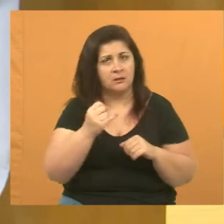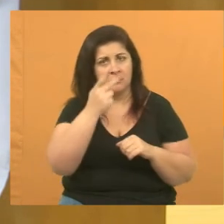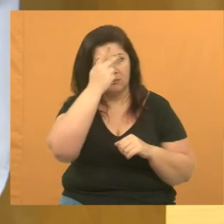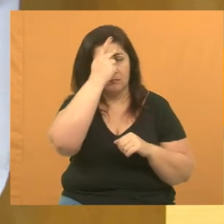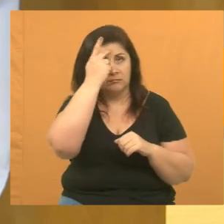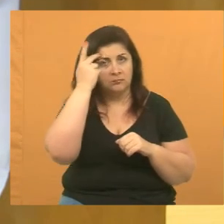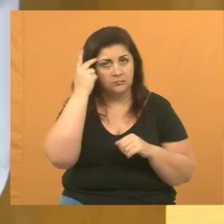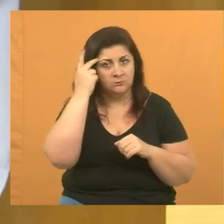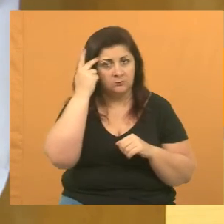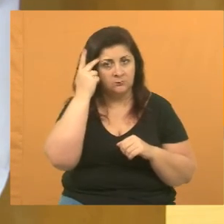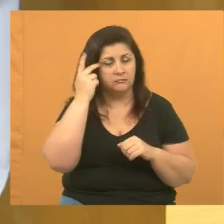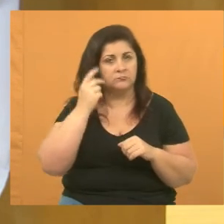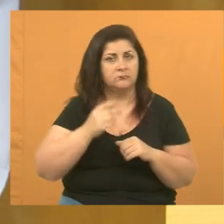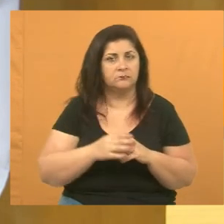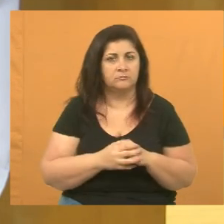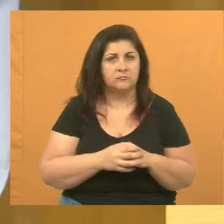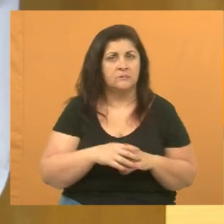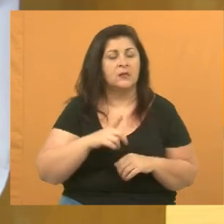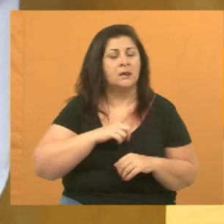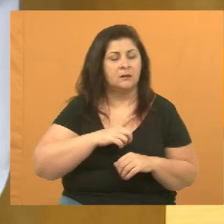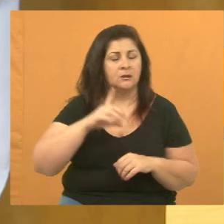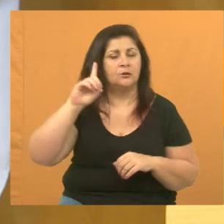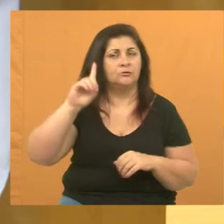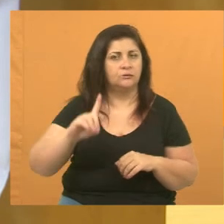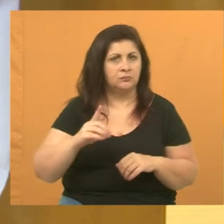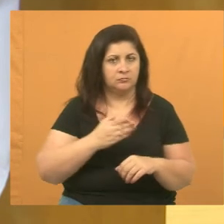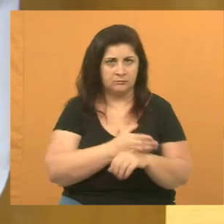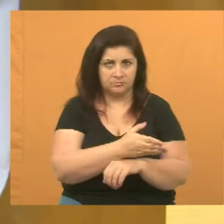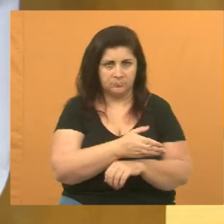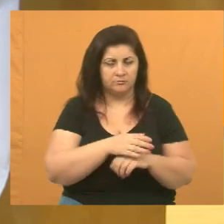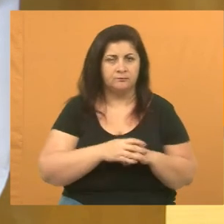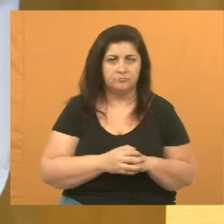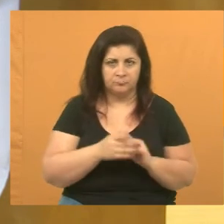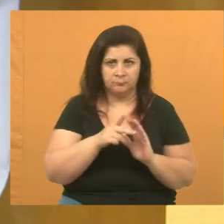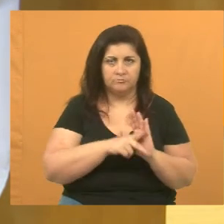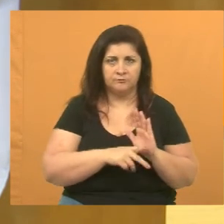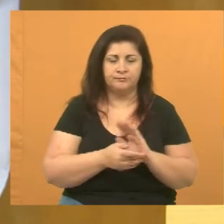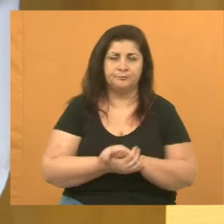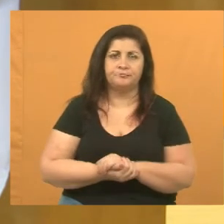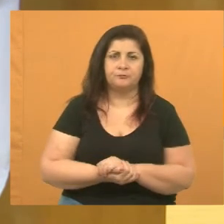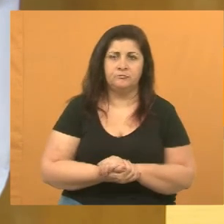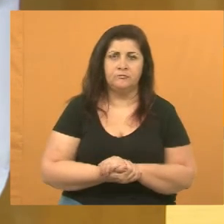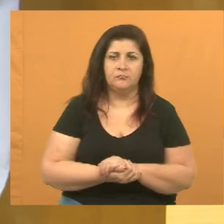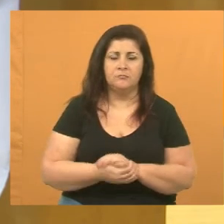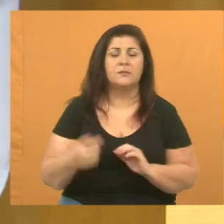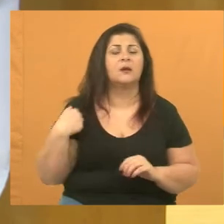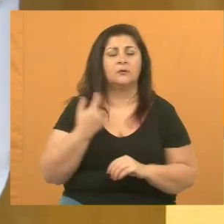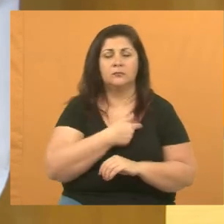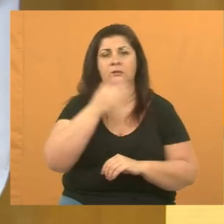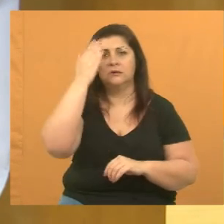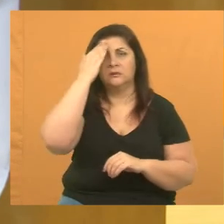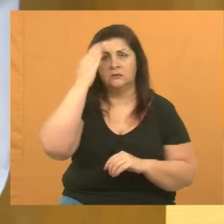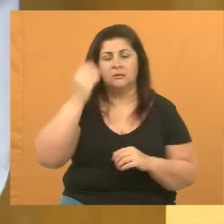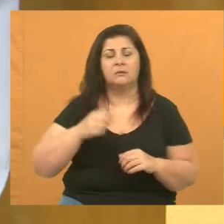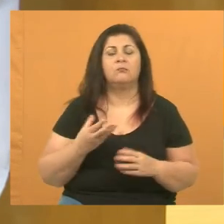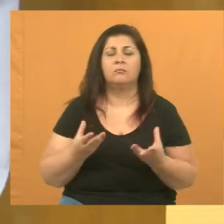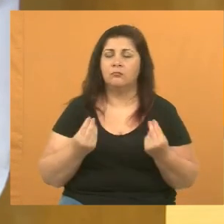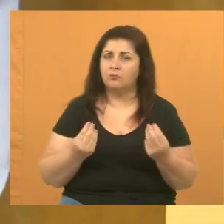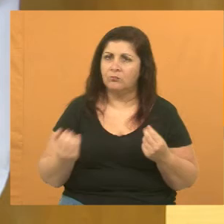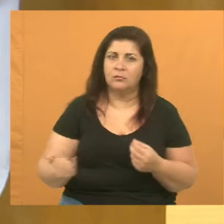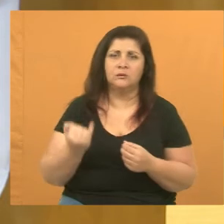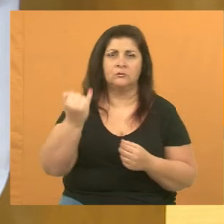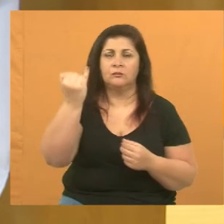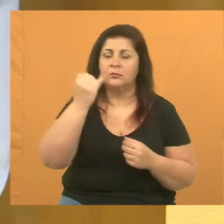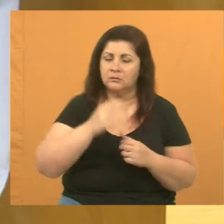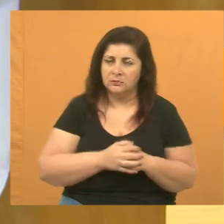pessoa tem lá o direito de participar desse projeto. Então, a gente sabe que também que lá é muito importante o